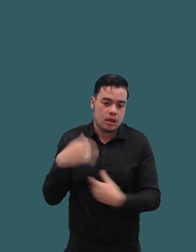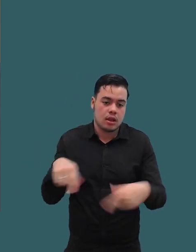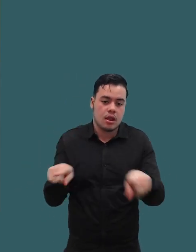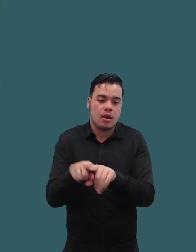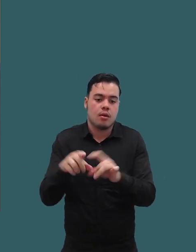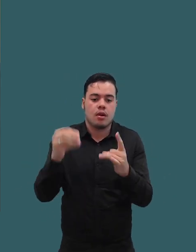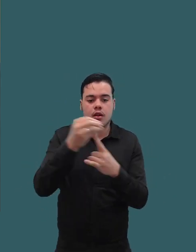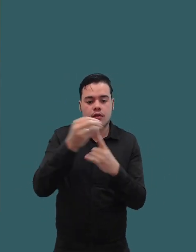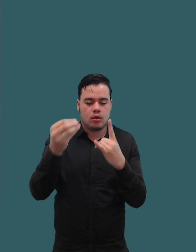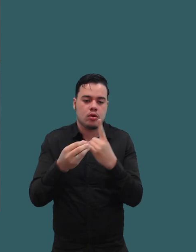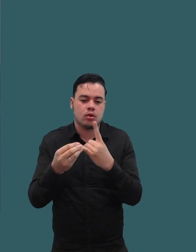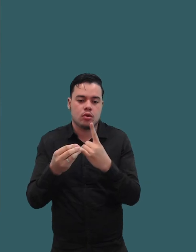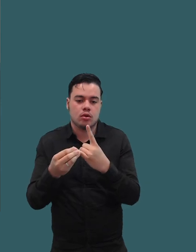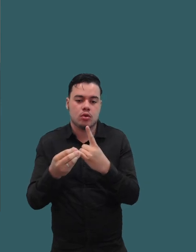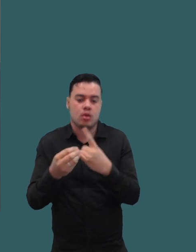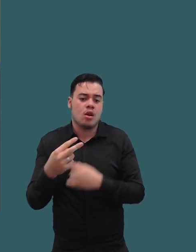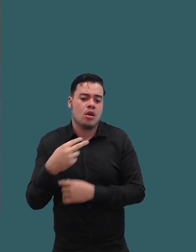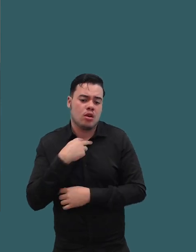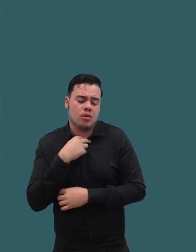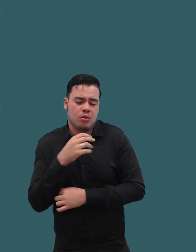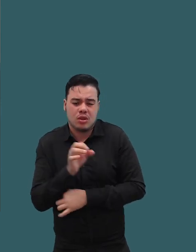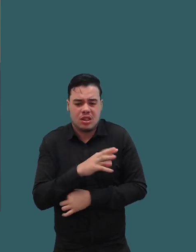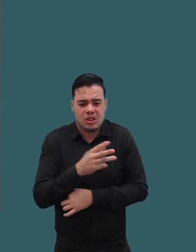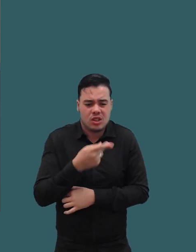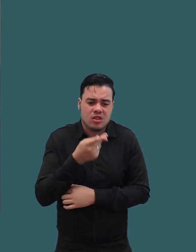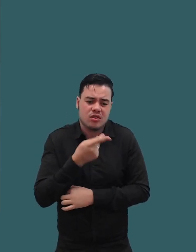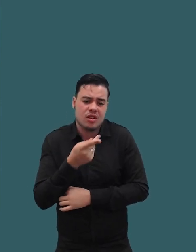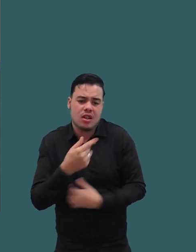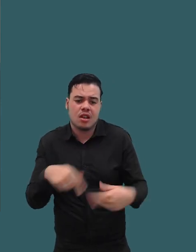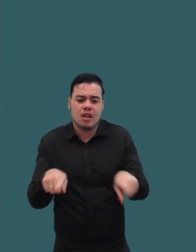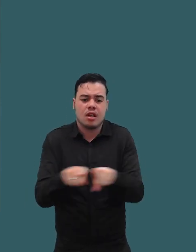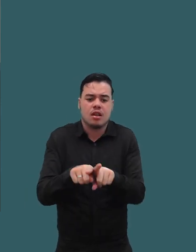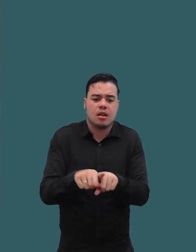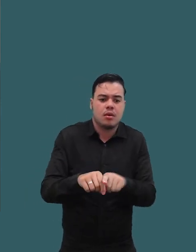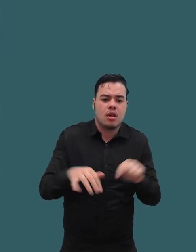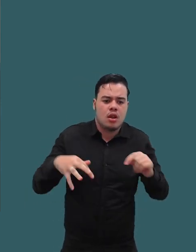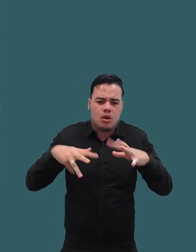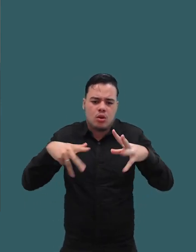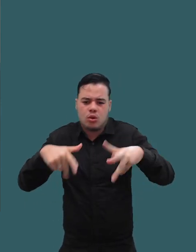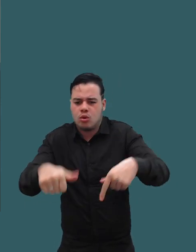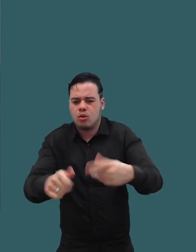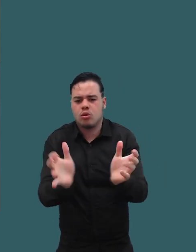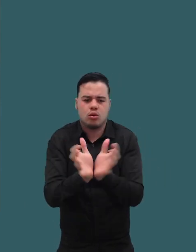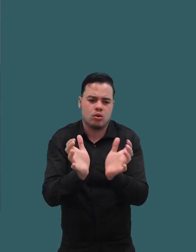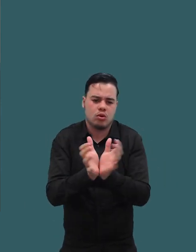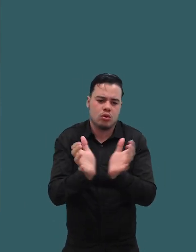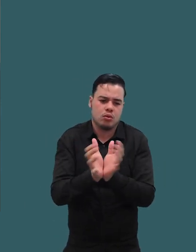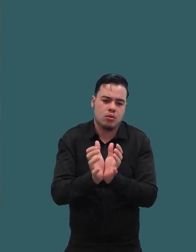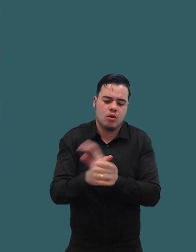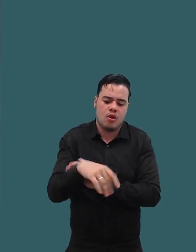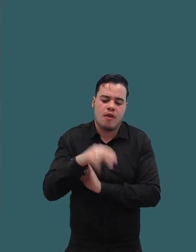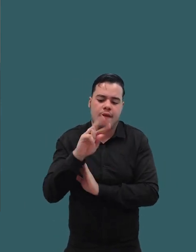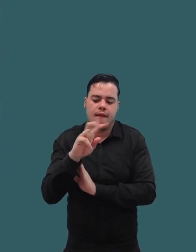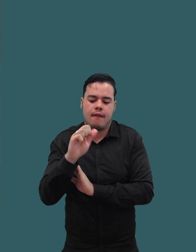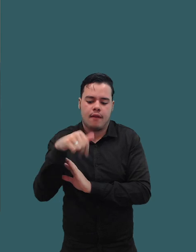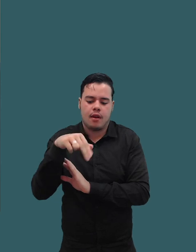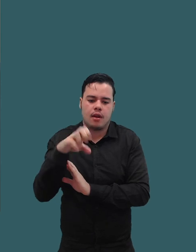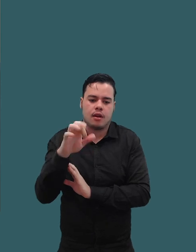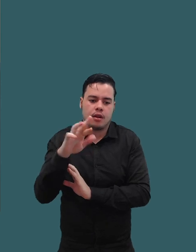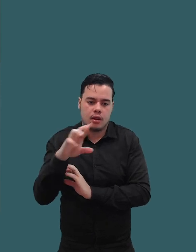Fiocruz. Não poderia deixar de fazer esse reconhecimento de público aqui a toda a nossa equipe, né, Wagner